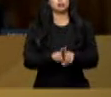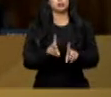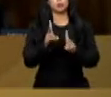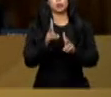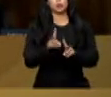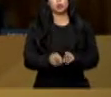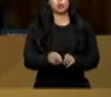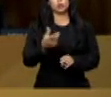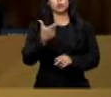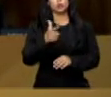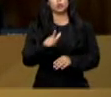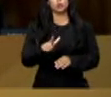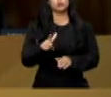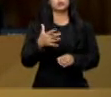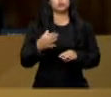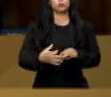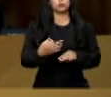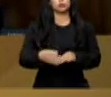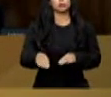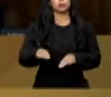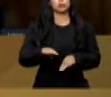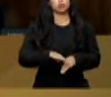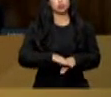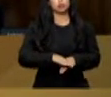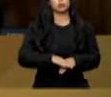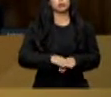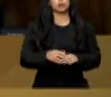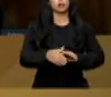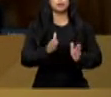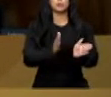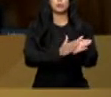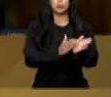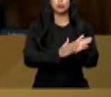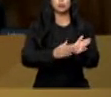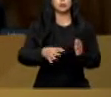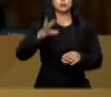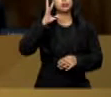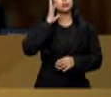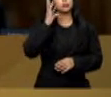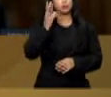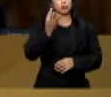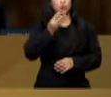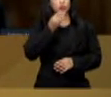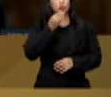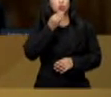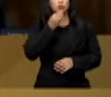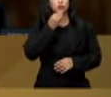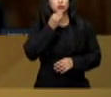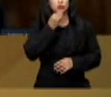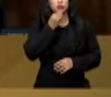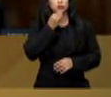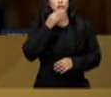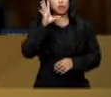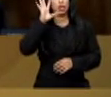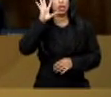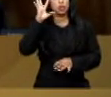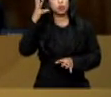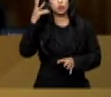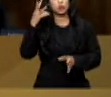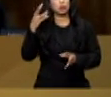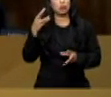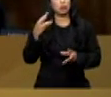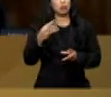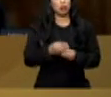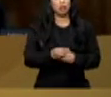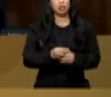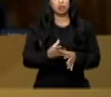antecederam, deixar de cumprimentar o ministro Dias Toffoli por haver equacionado com proficiência